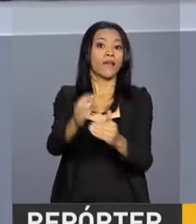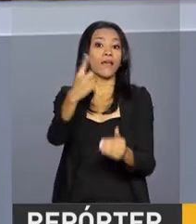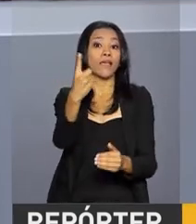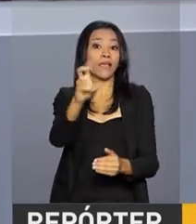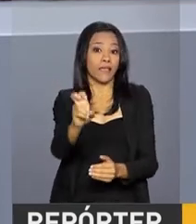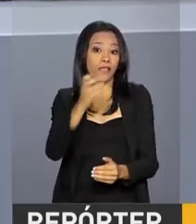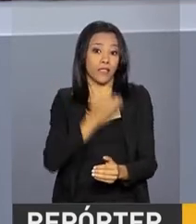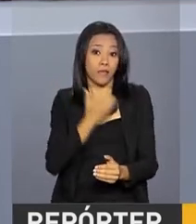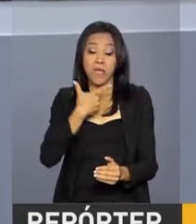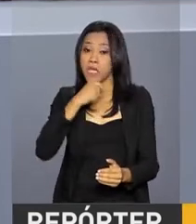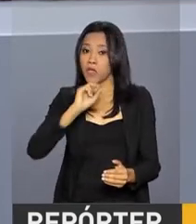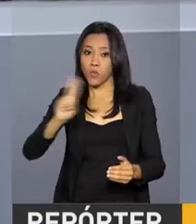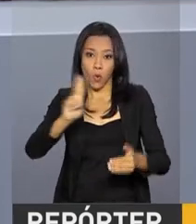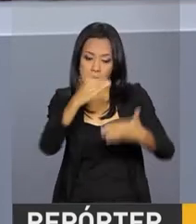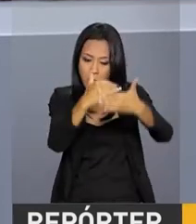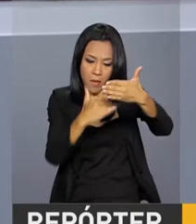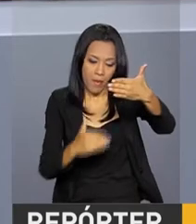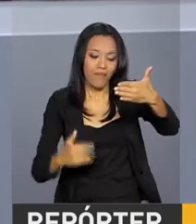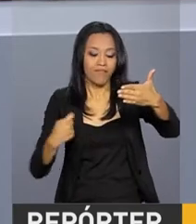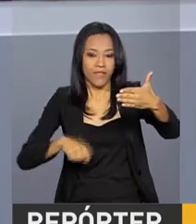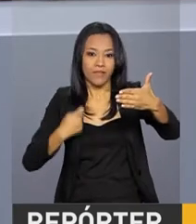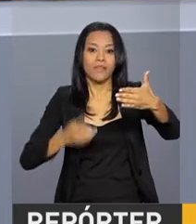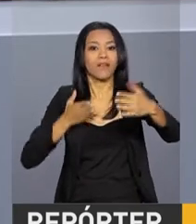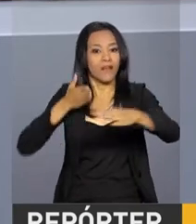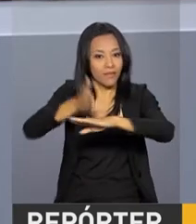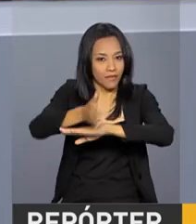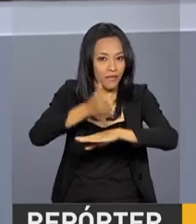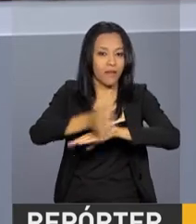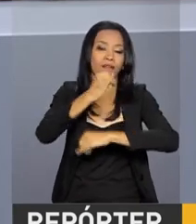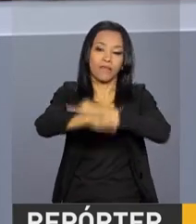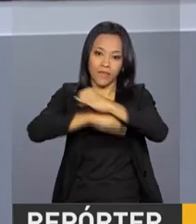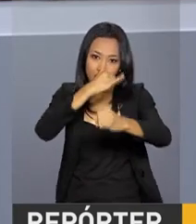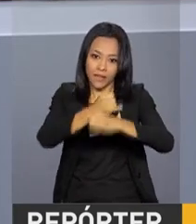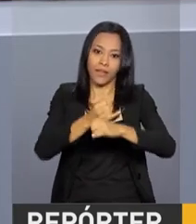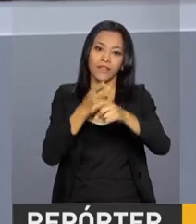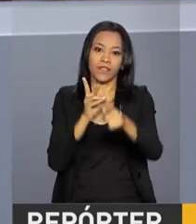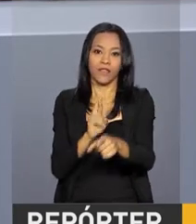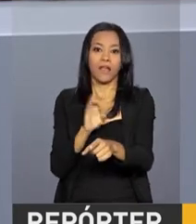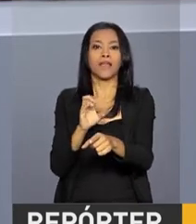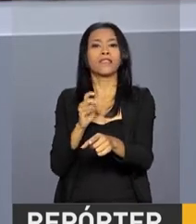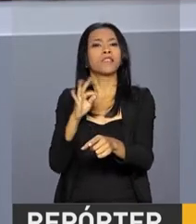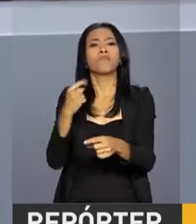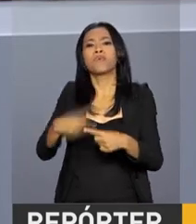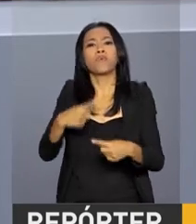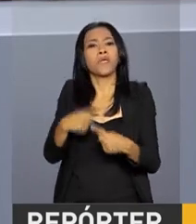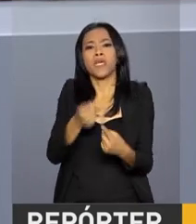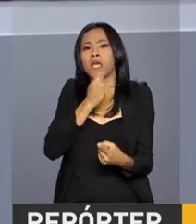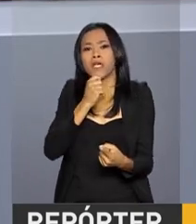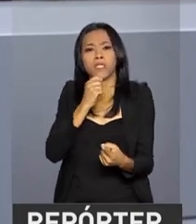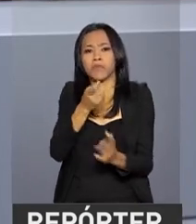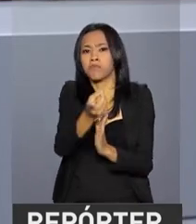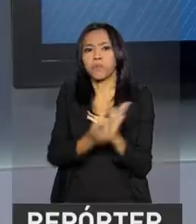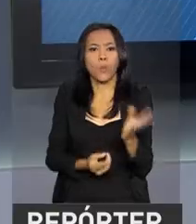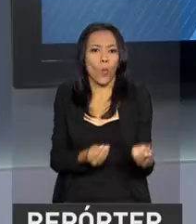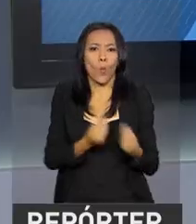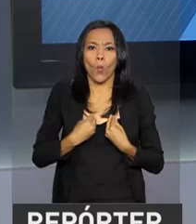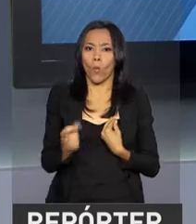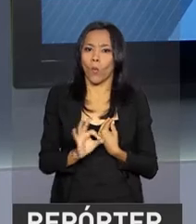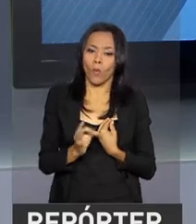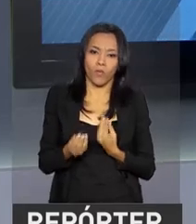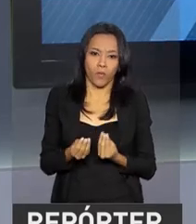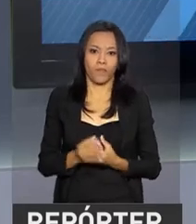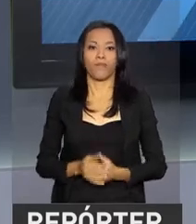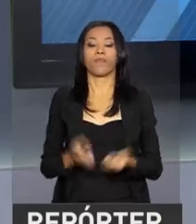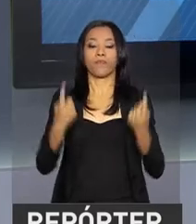não estiver na lista deve acessar o Centro Virtual de Atendimento da Receita para ver por que teve a declaração retida.